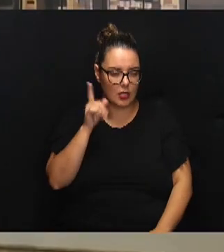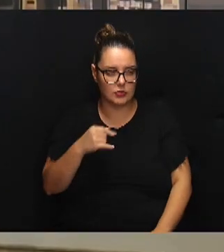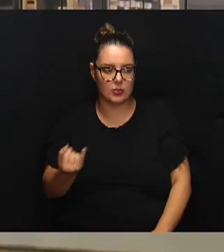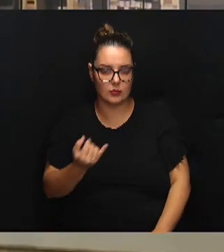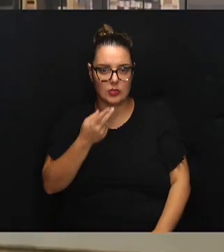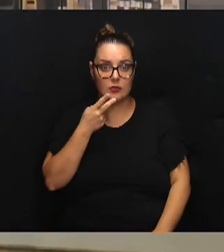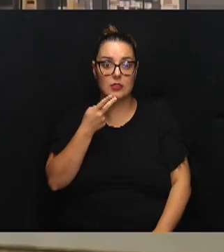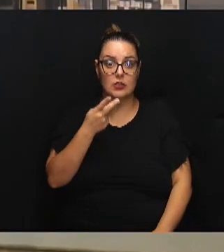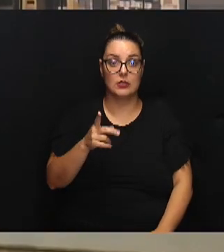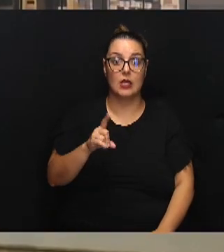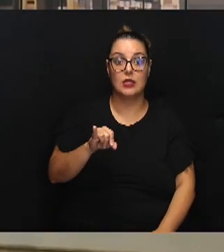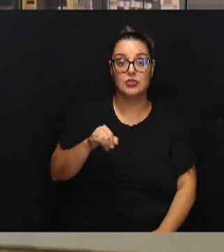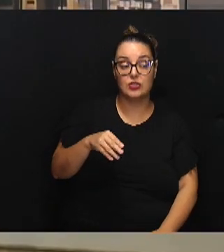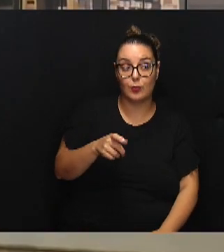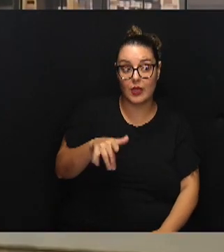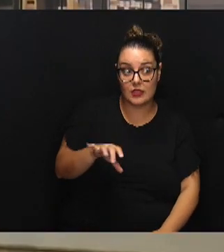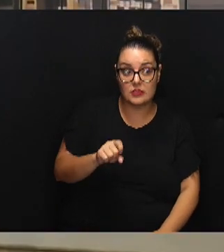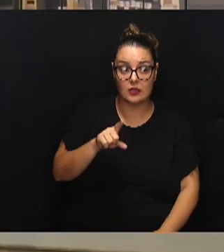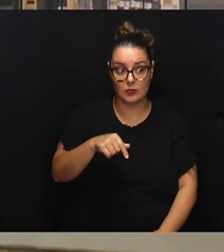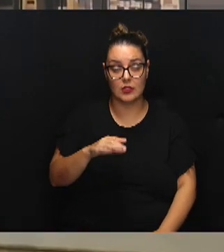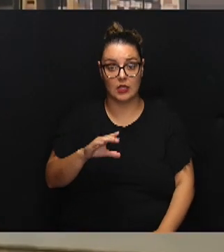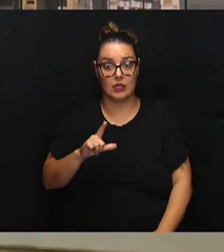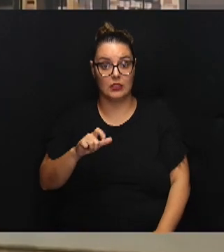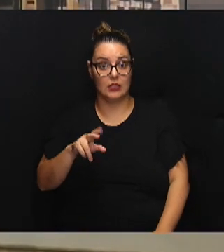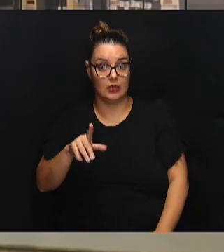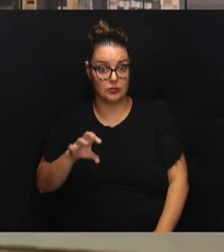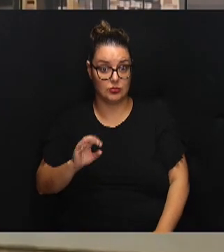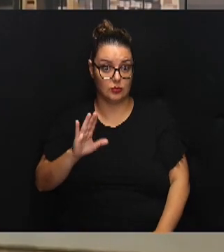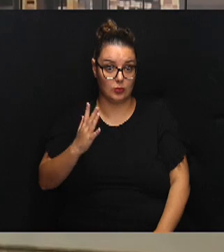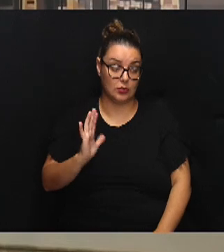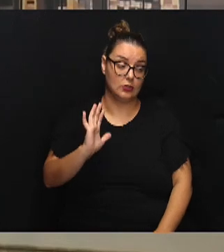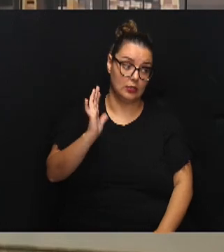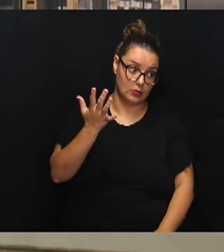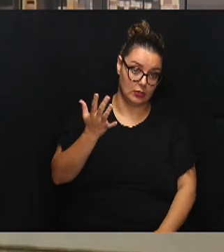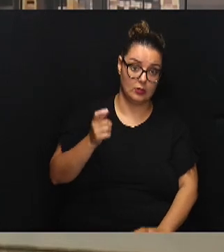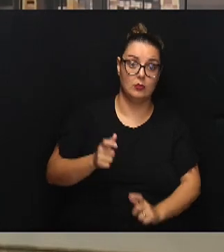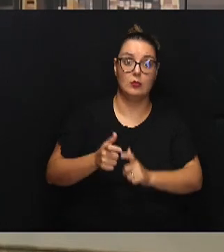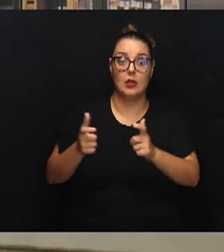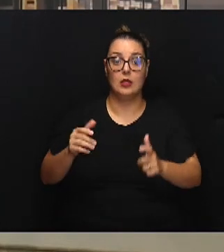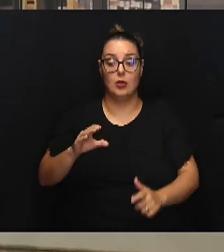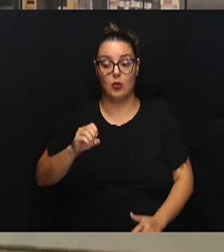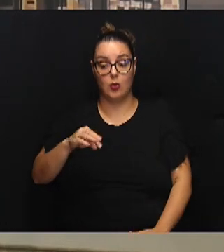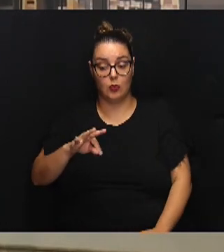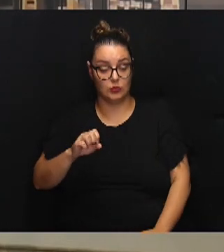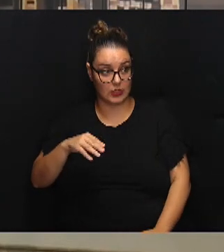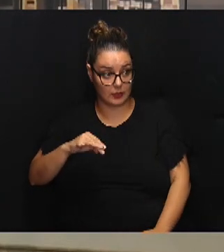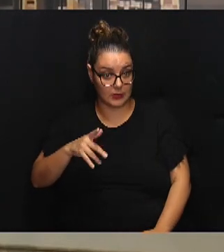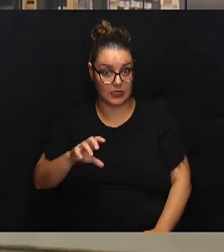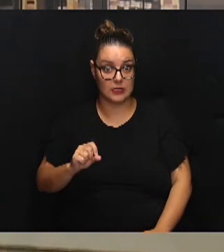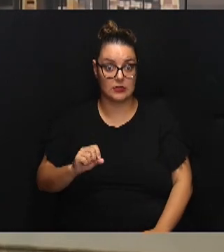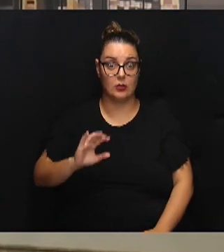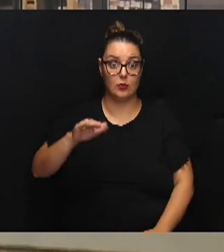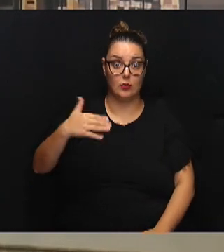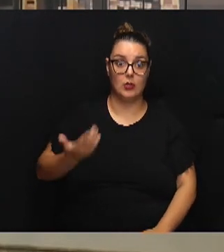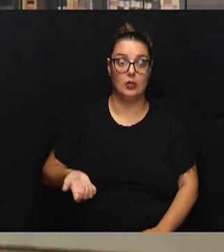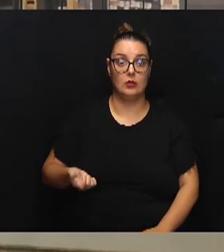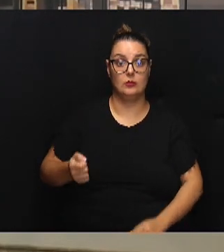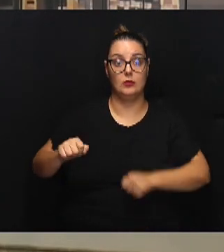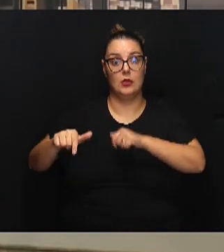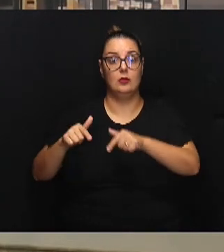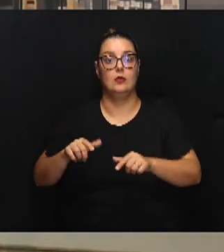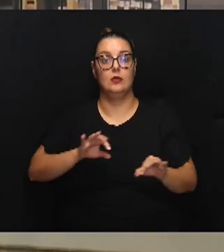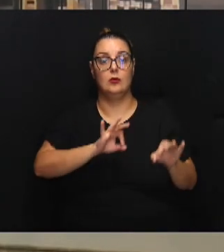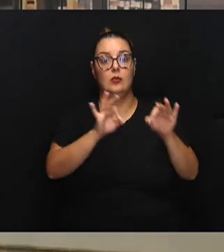também das dimensões, não é, Cláudio? Porque quando acontece uma grande contaminação, quando recém-formada eu cobri o caso do